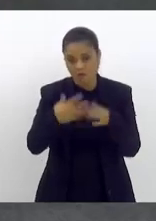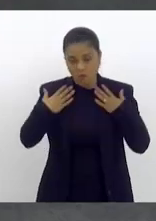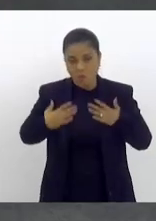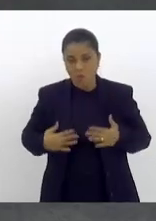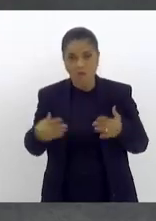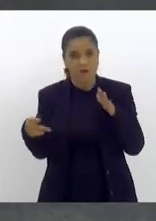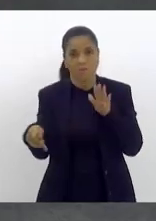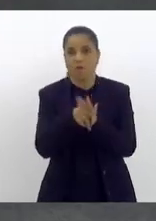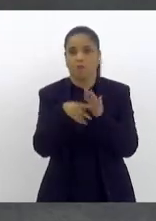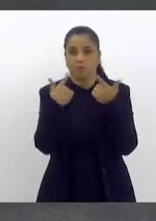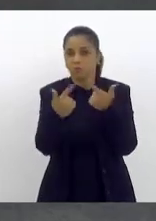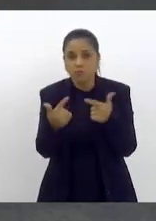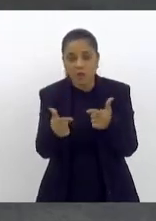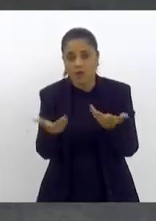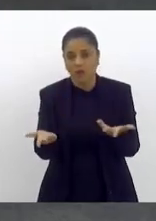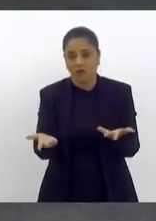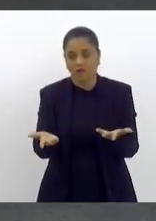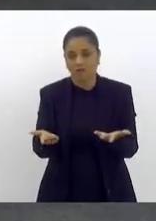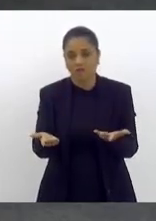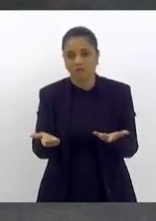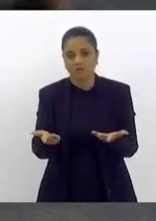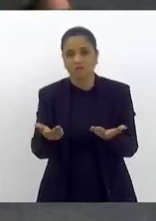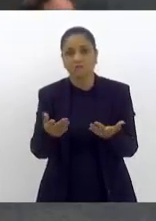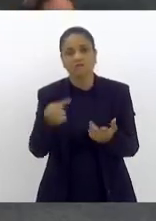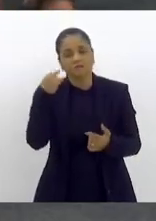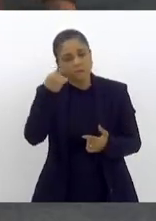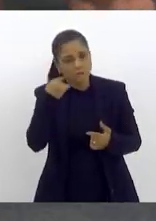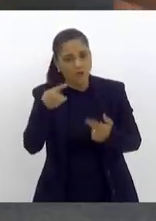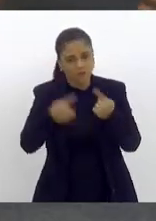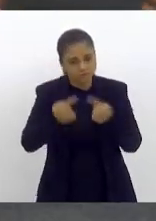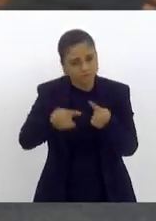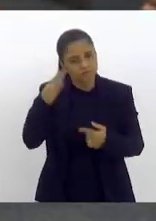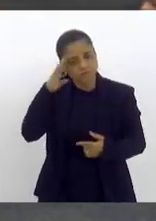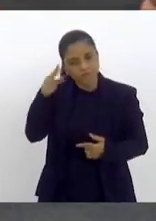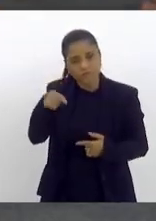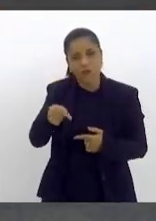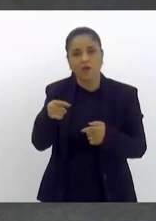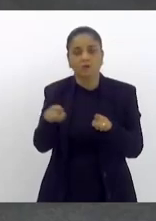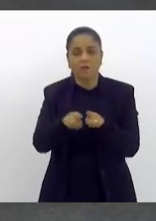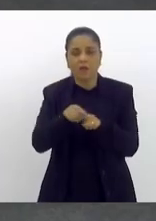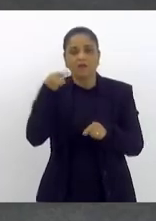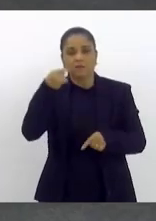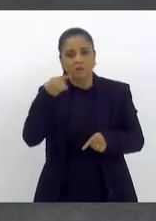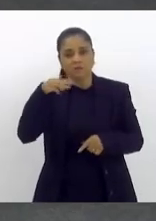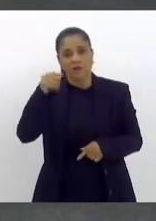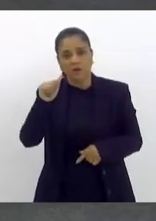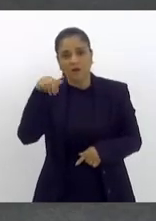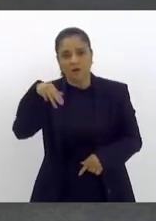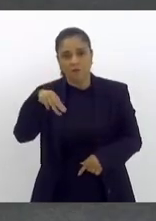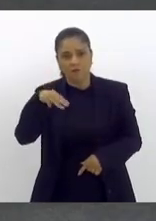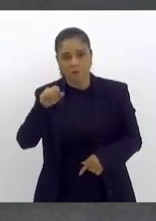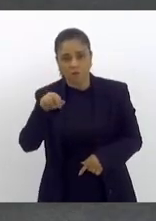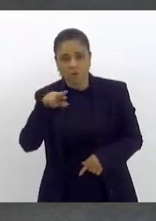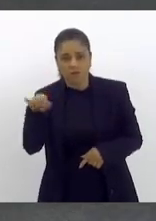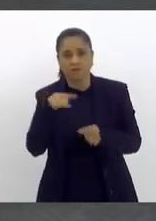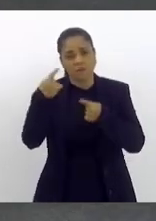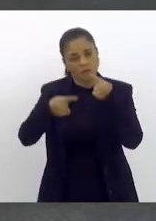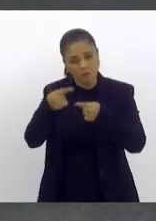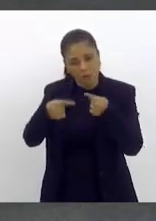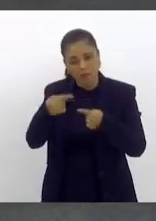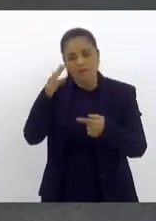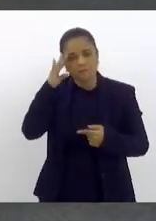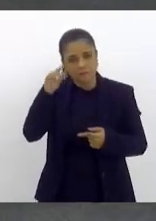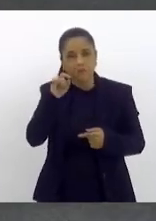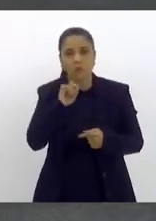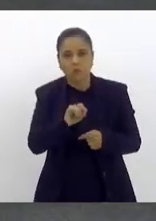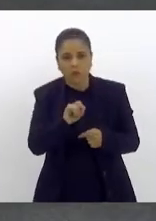importante. E mais, o deputado Rodrigo Amorim trouxe aqui um tema também que é muito relevante, que é o debate dos profissionais